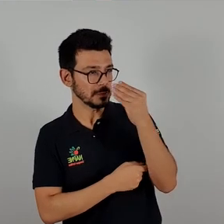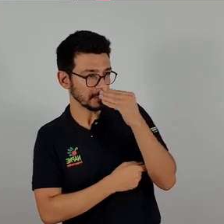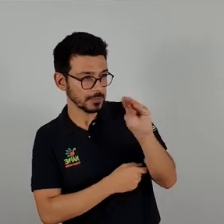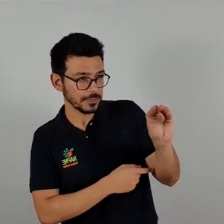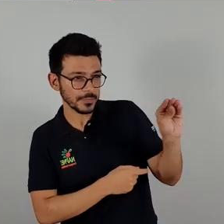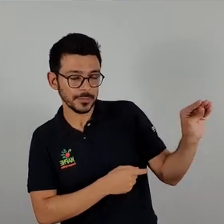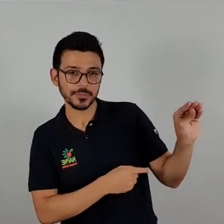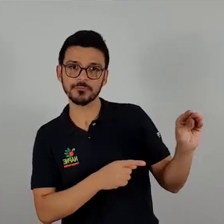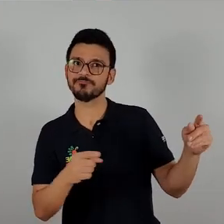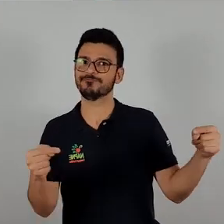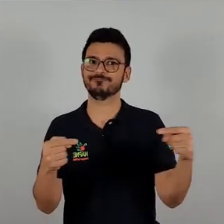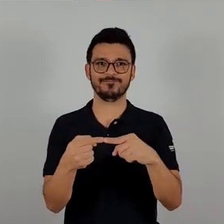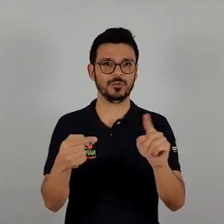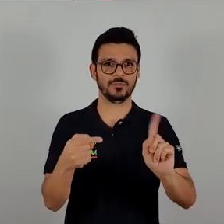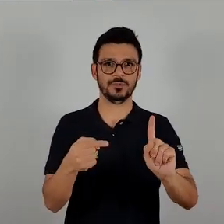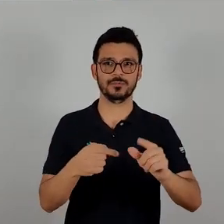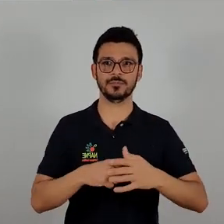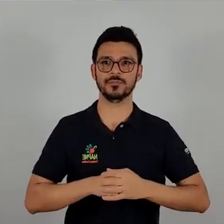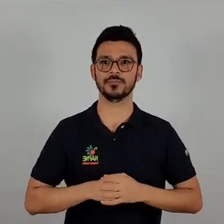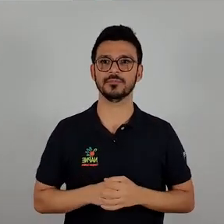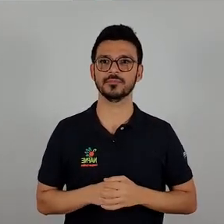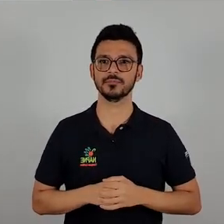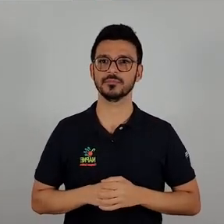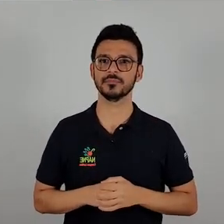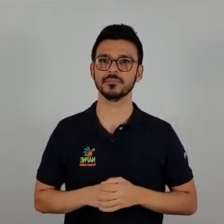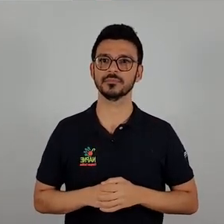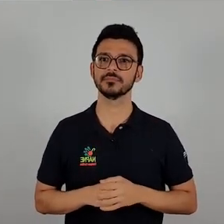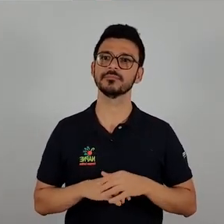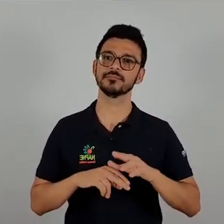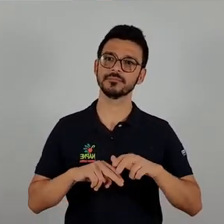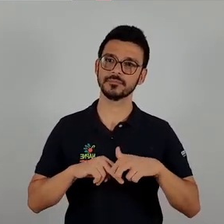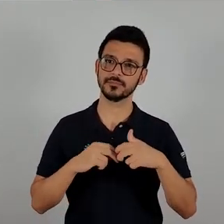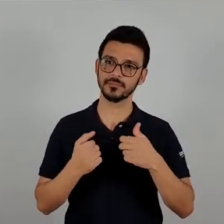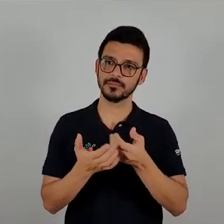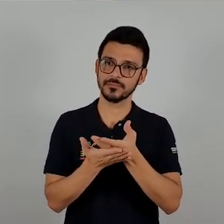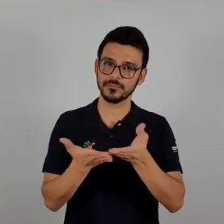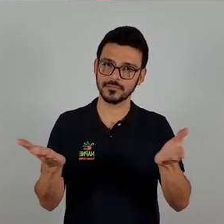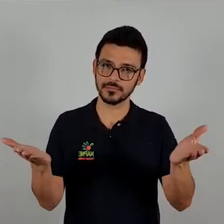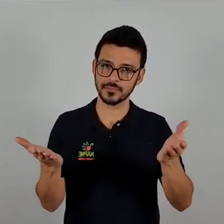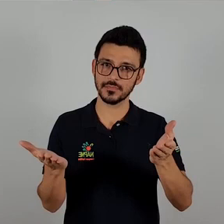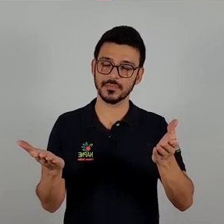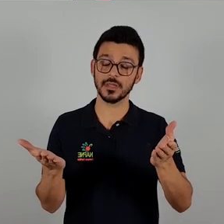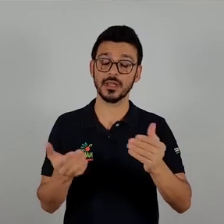Não deprecie o seu semelhante. Isso já é uma grande sabedoria, seu pai.